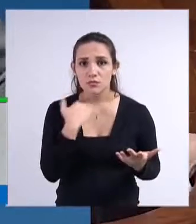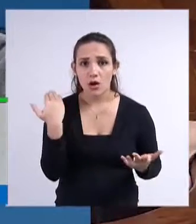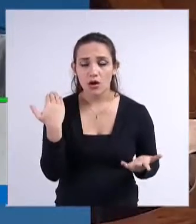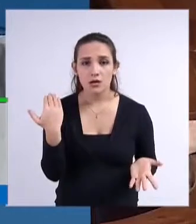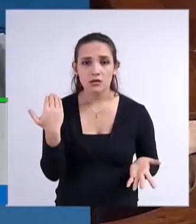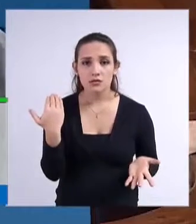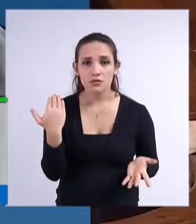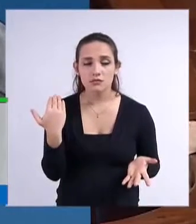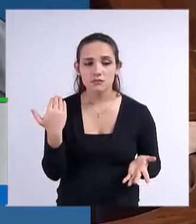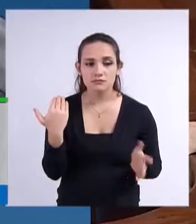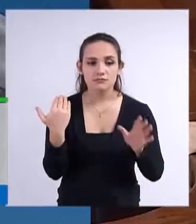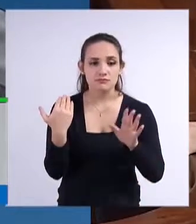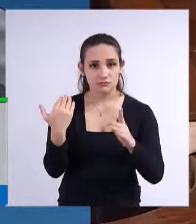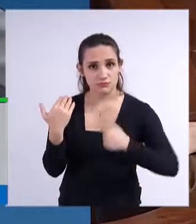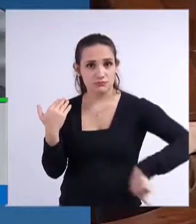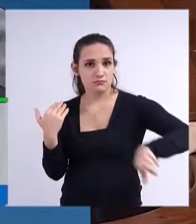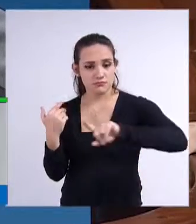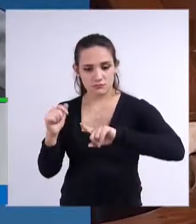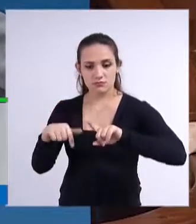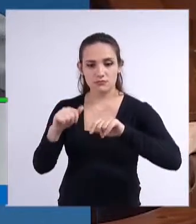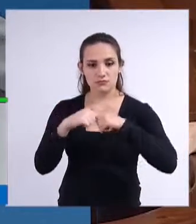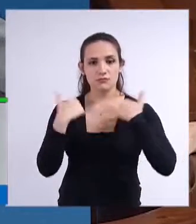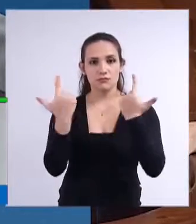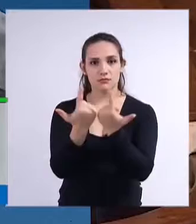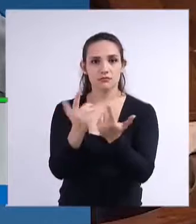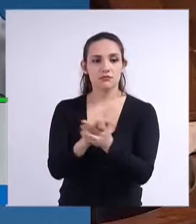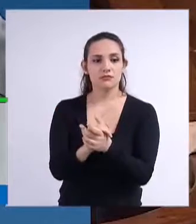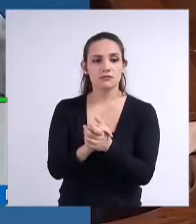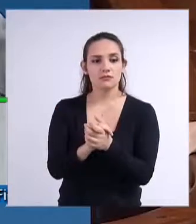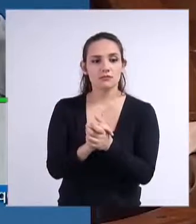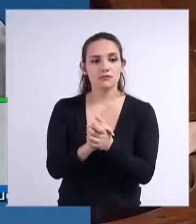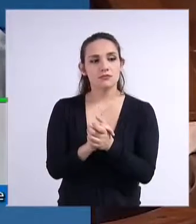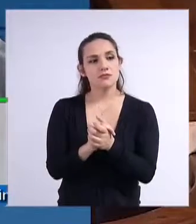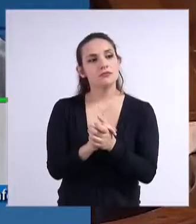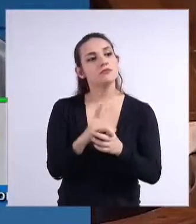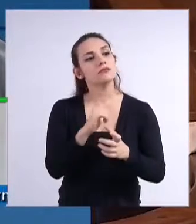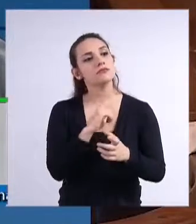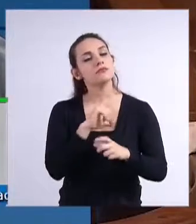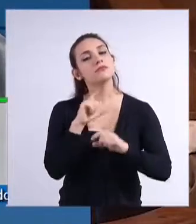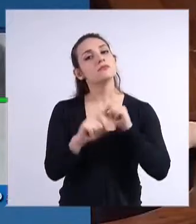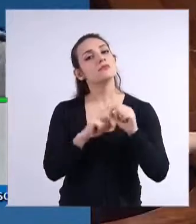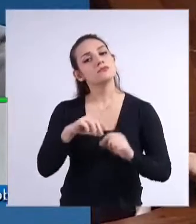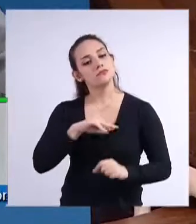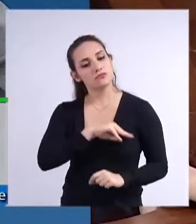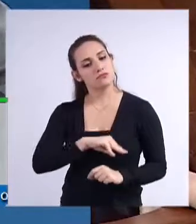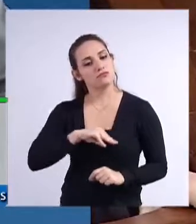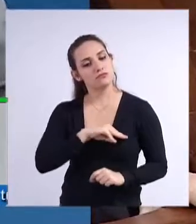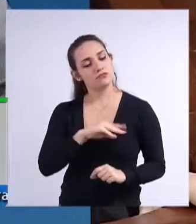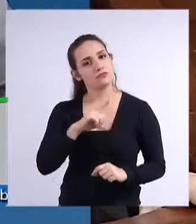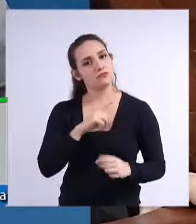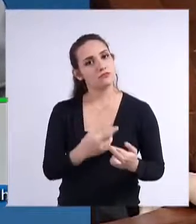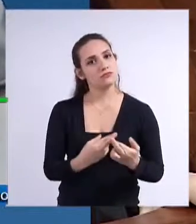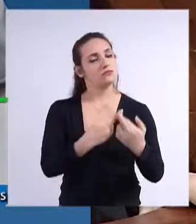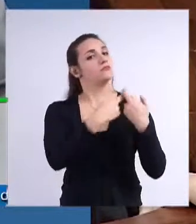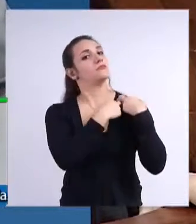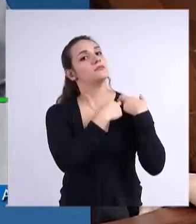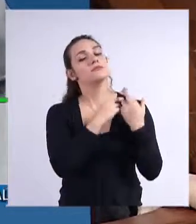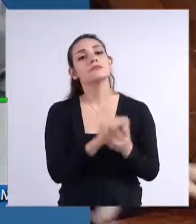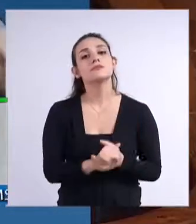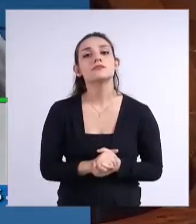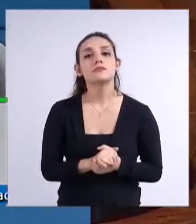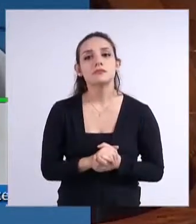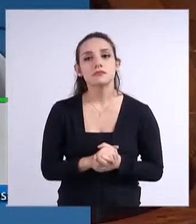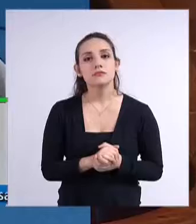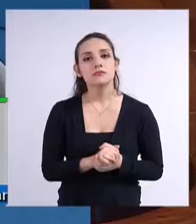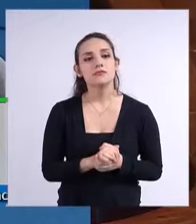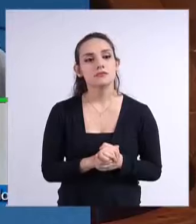E nós aqui nessa casa, nós temos a grande missão e responsabilidade